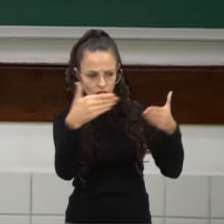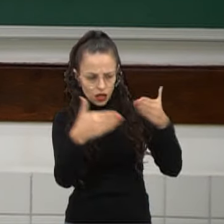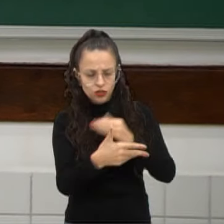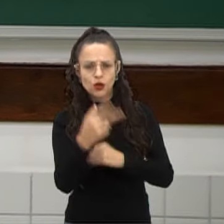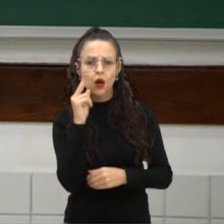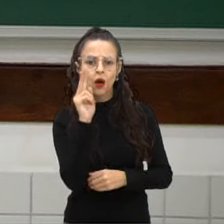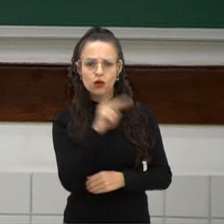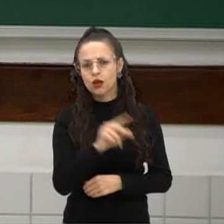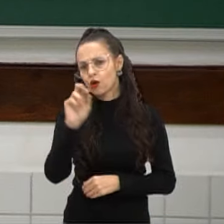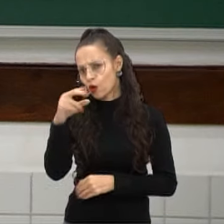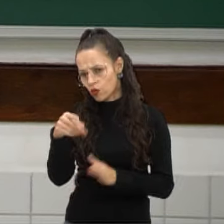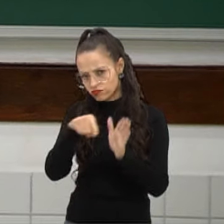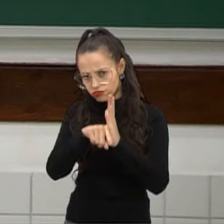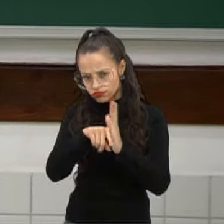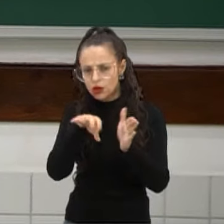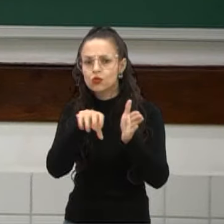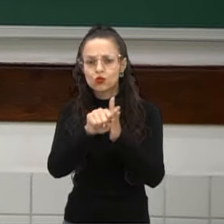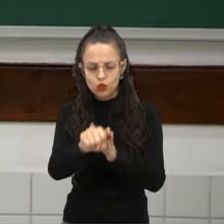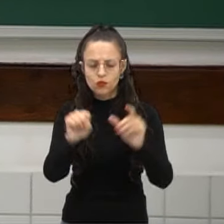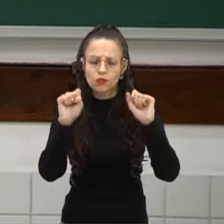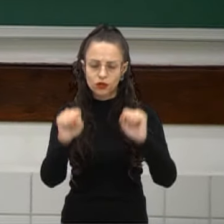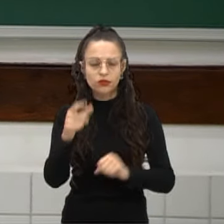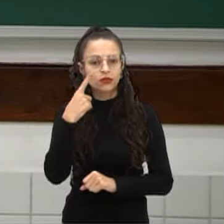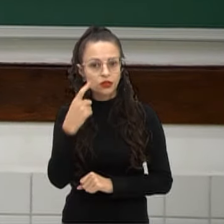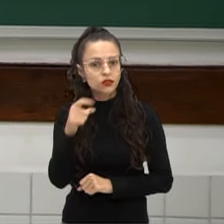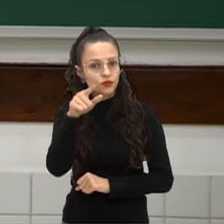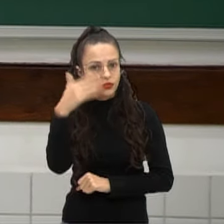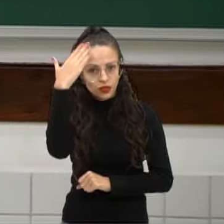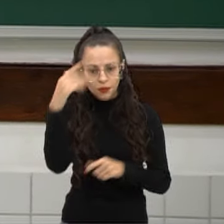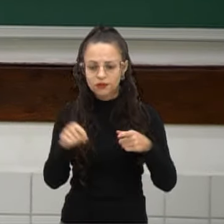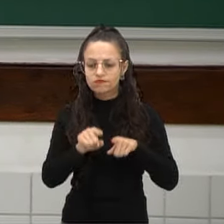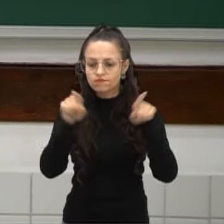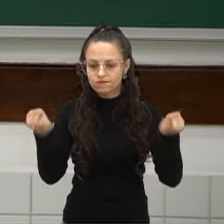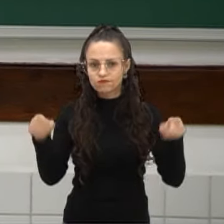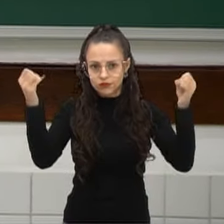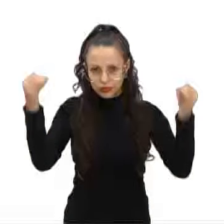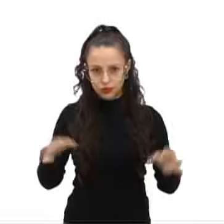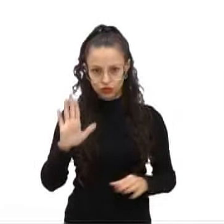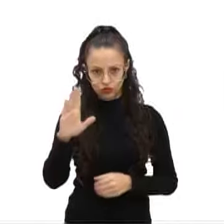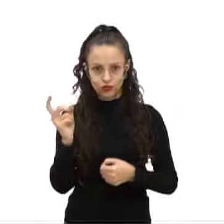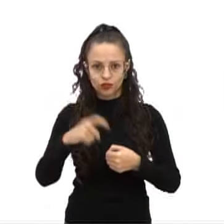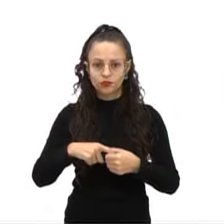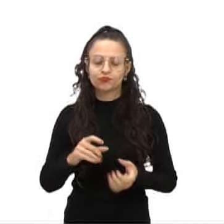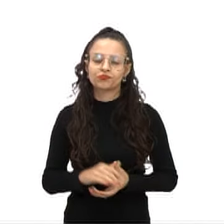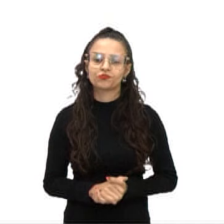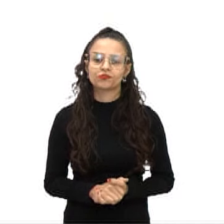pode ir ali no Google para pesquisar, porque é interessante você saber essa divisão. A gente já volta.